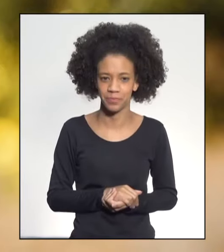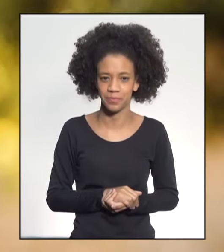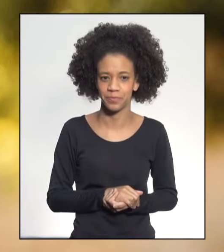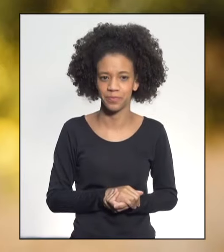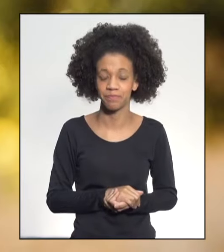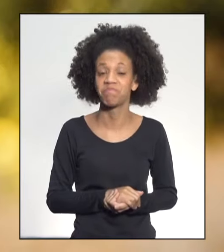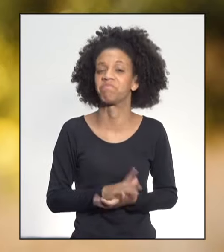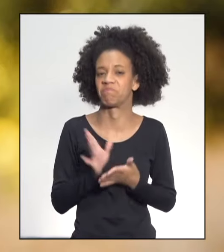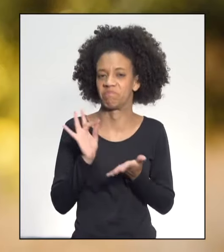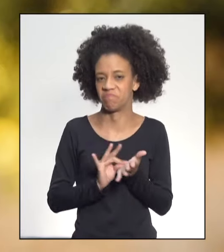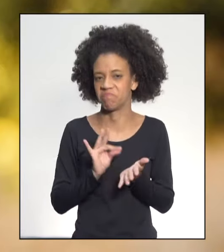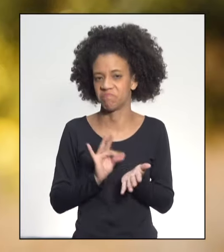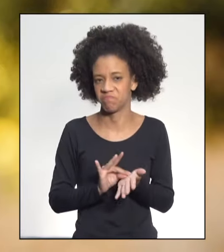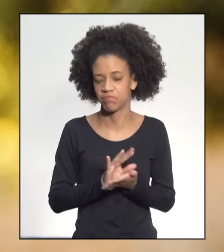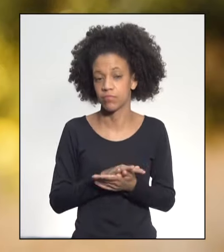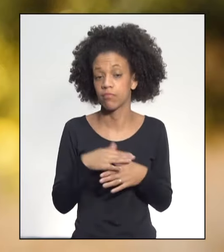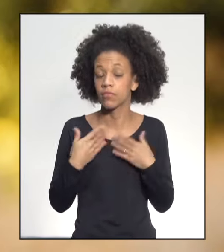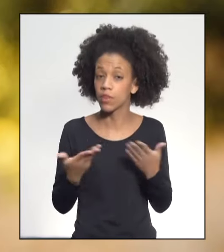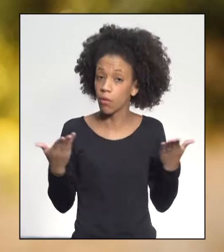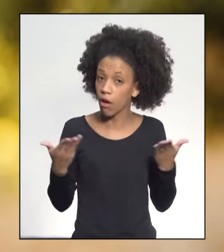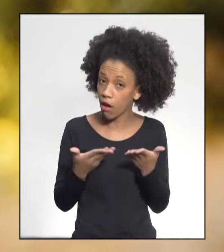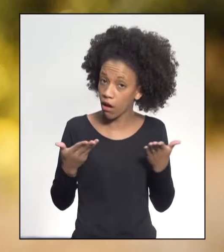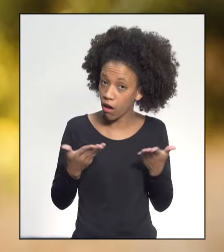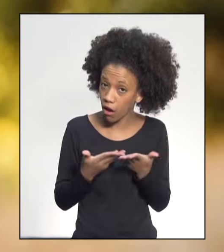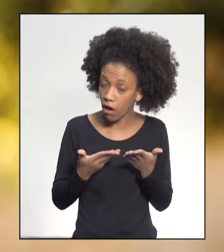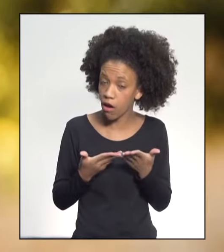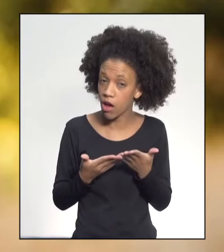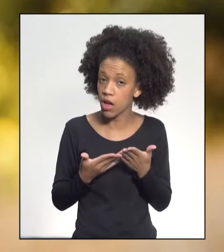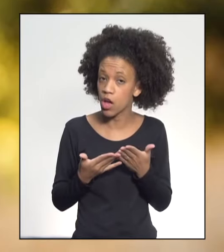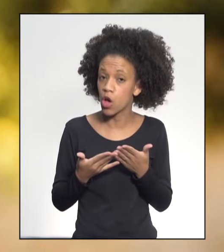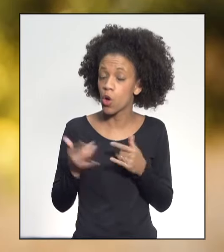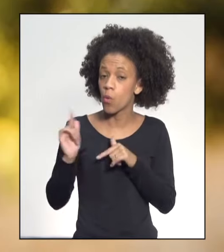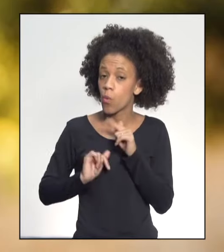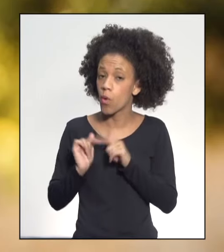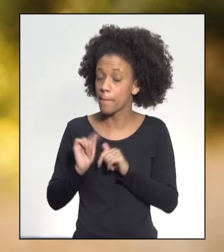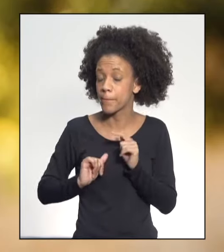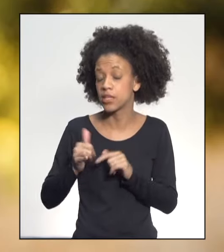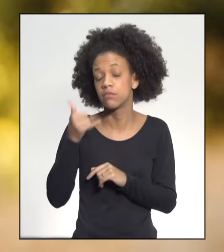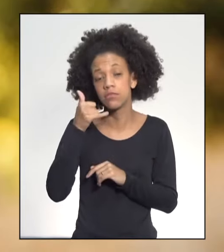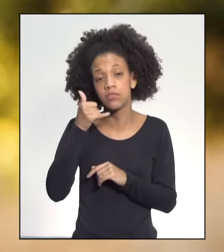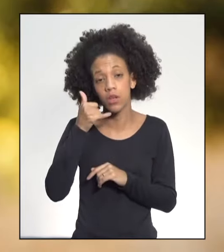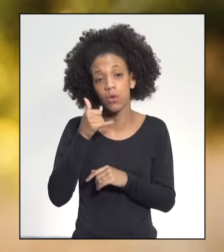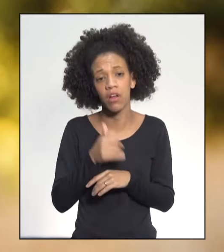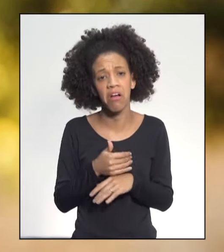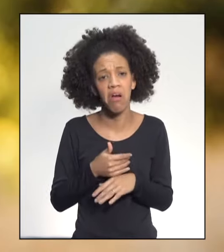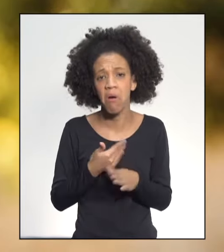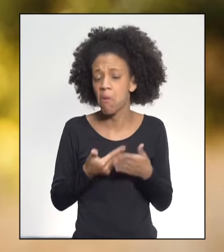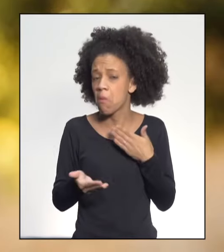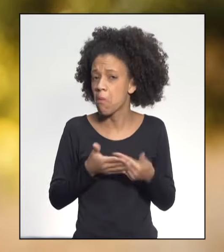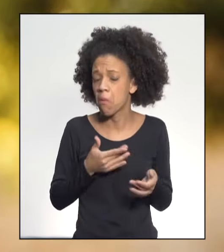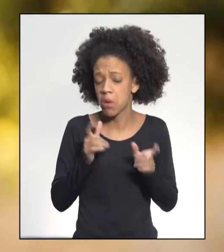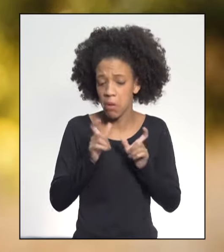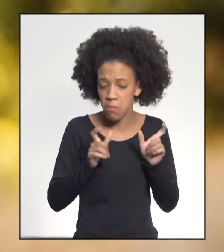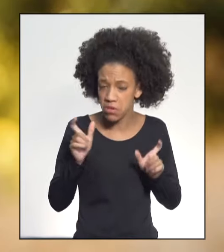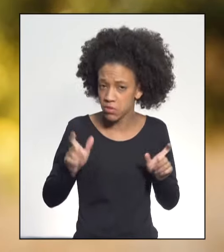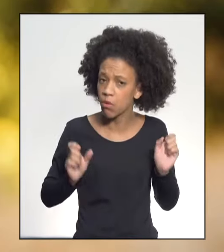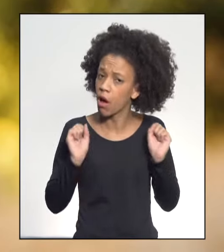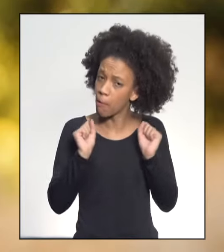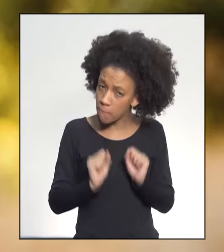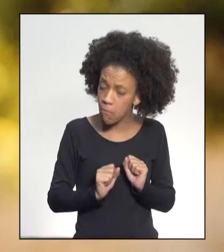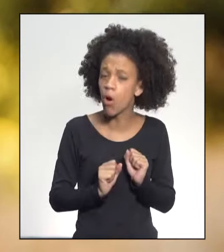Exato, pessoal. Então, agora, com esse aparelhinho aí, que é o celular, qualquer um pode produzir um